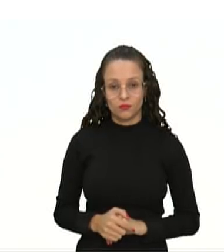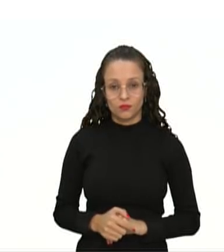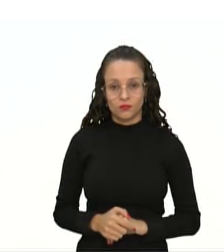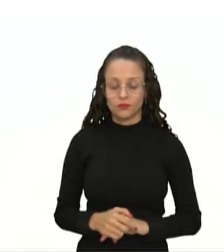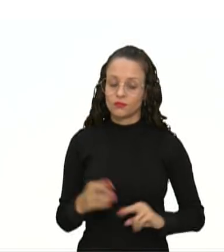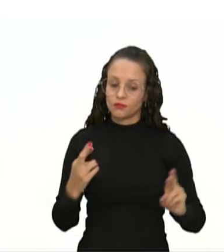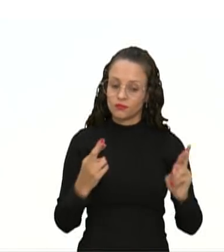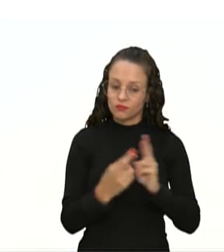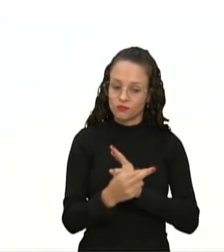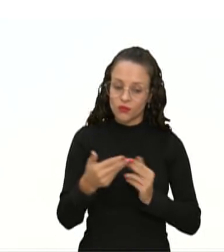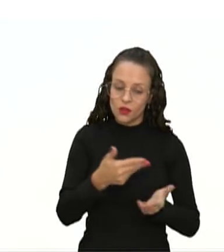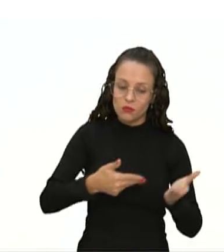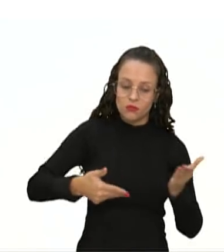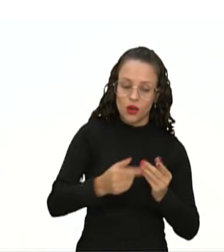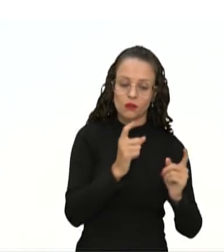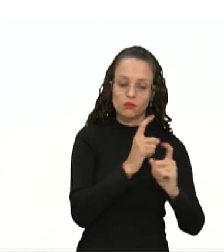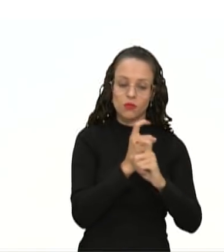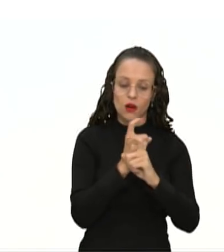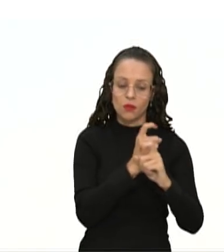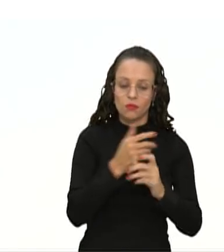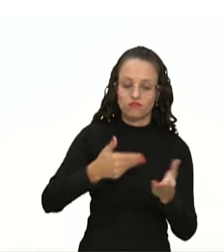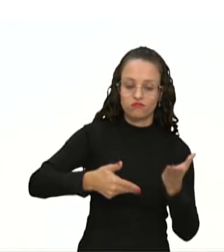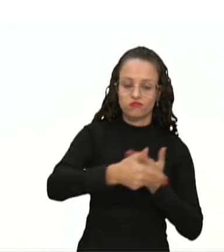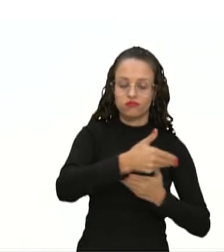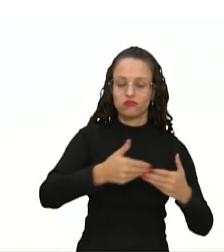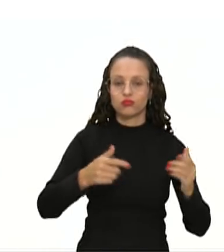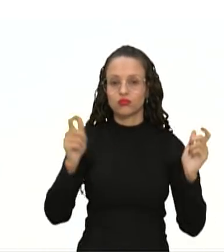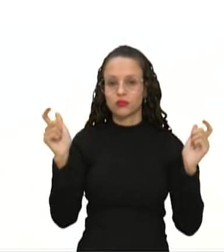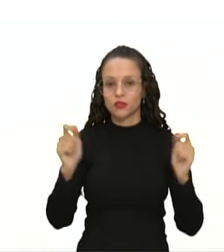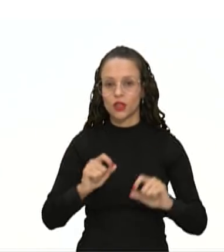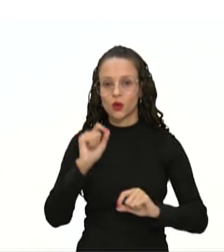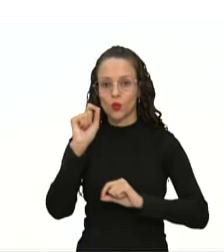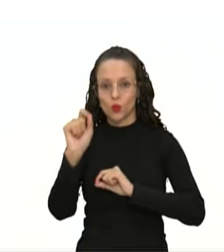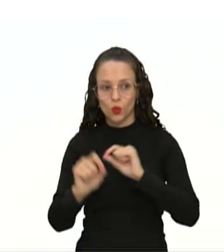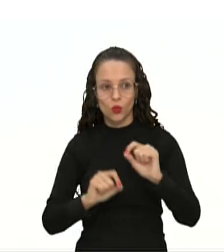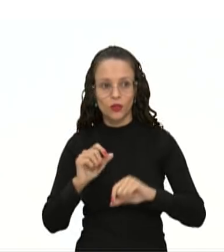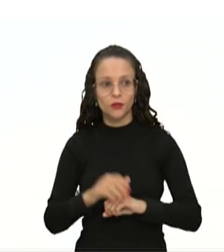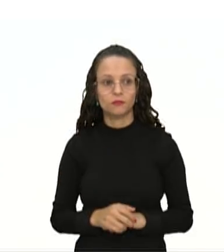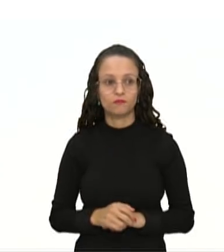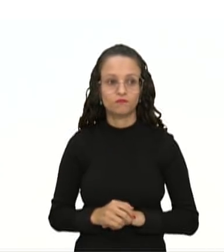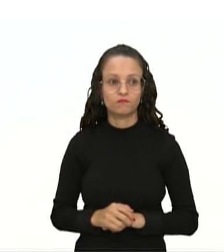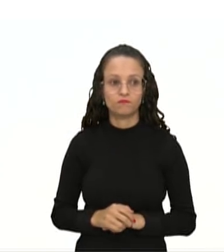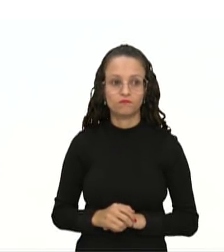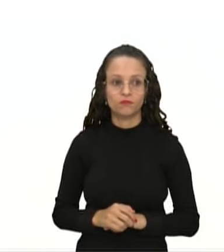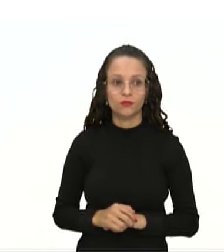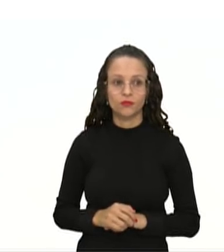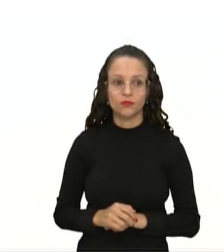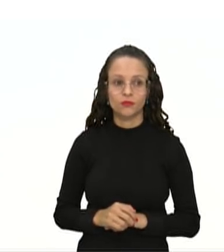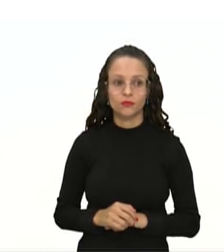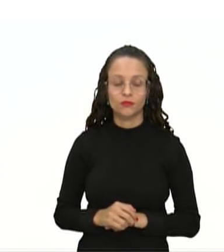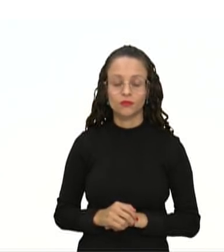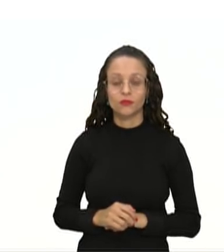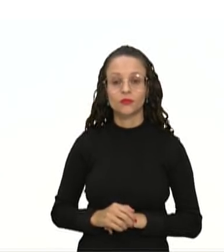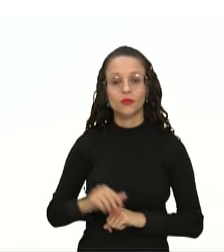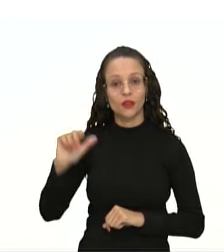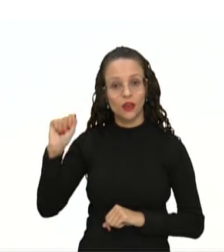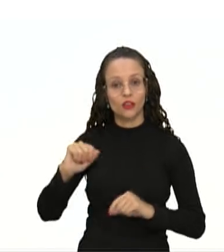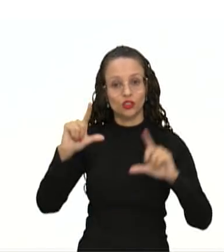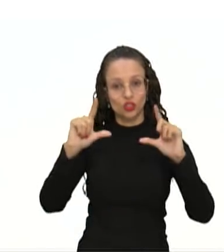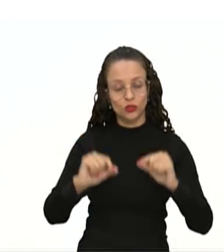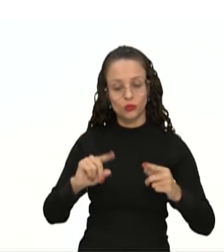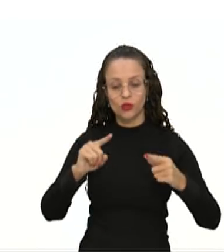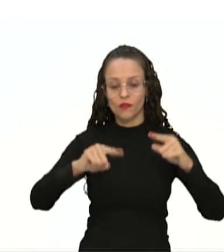ao processo conhecido como crossing over, podemos afirmar que o mesmo. Letra A, diminui a variabilidade